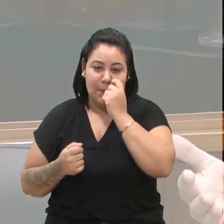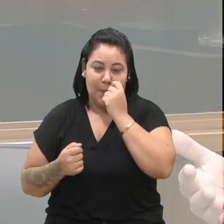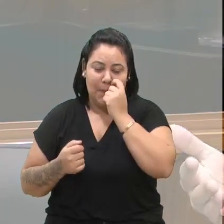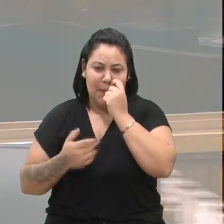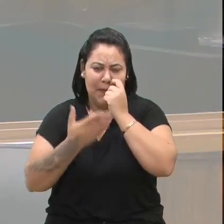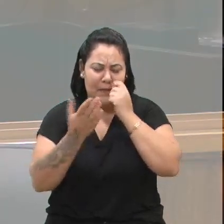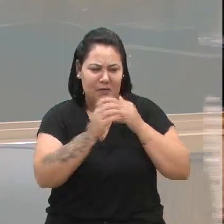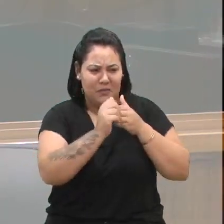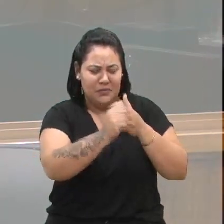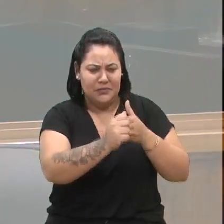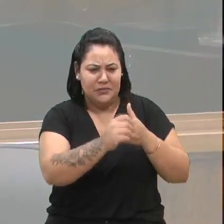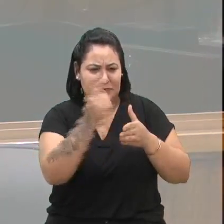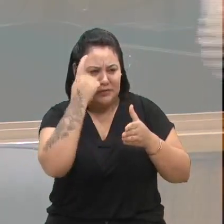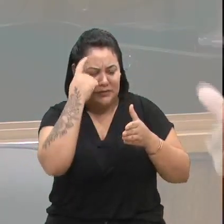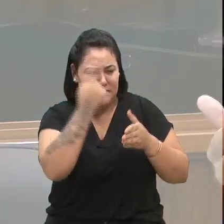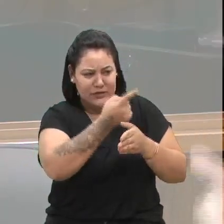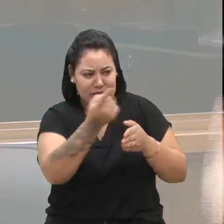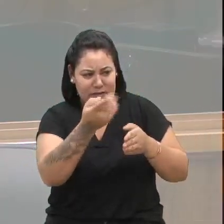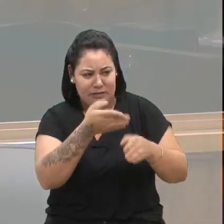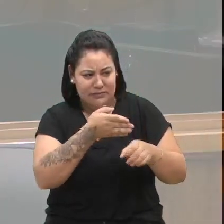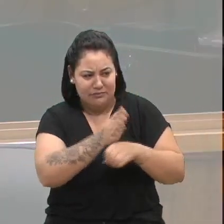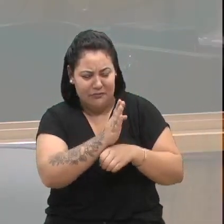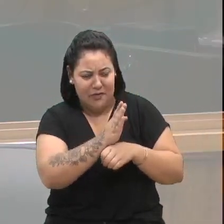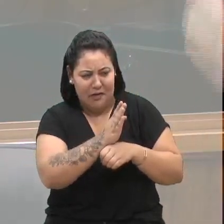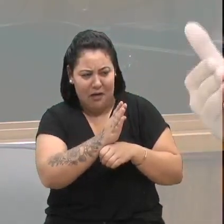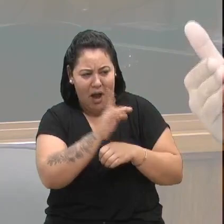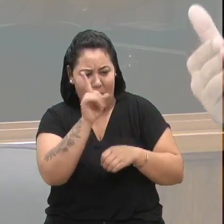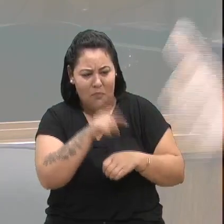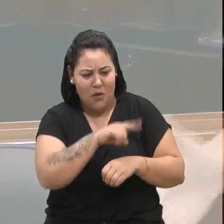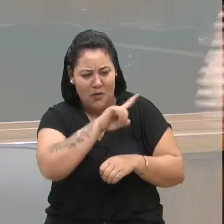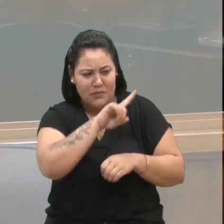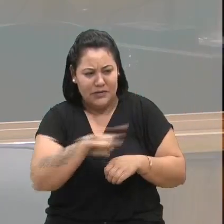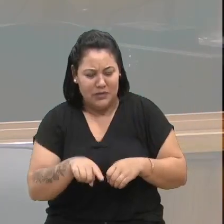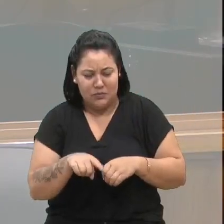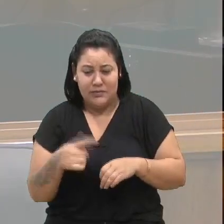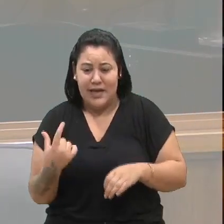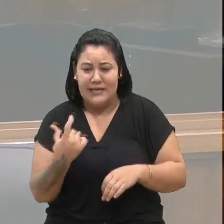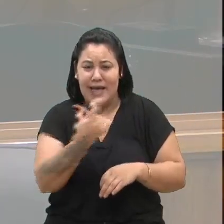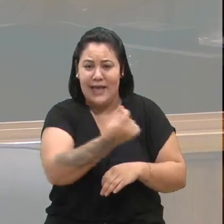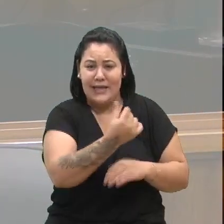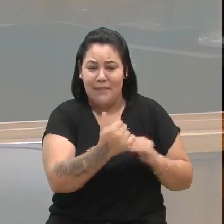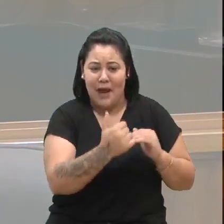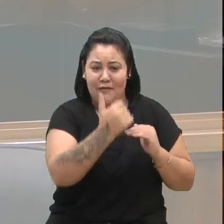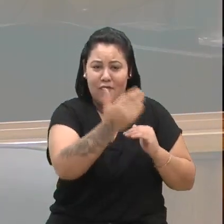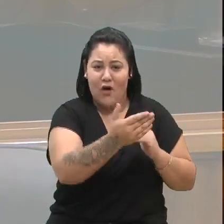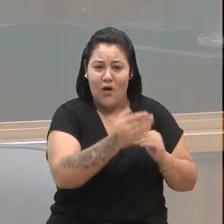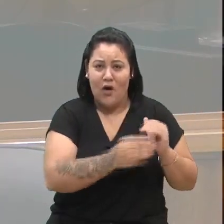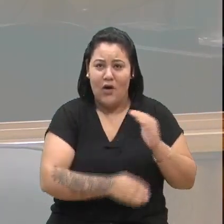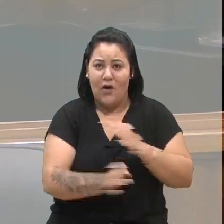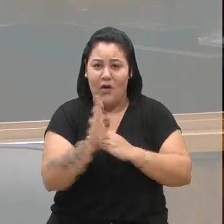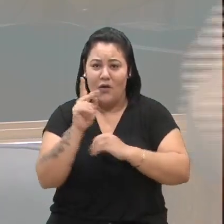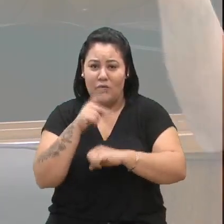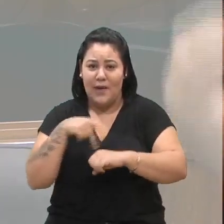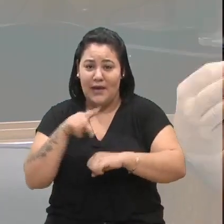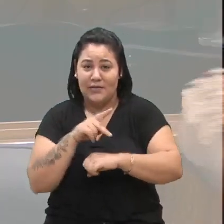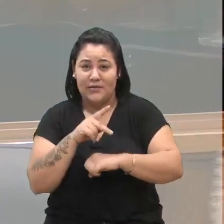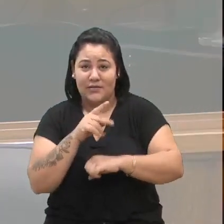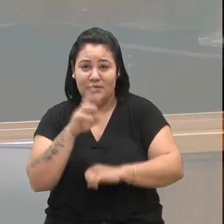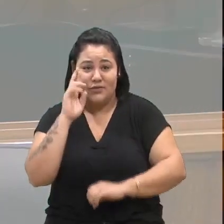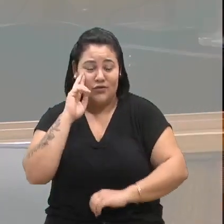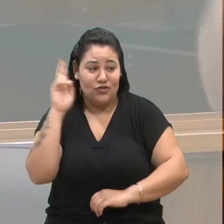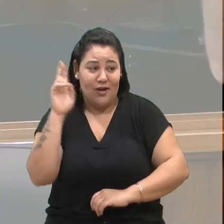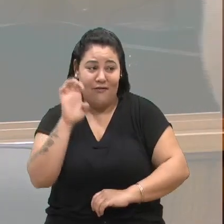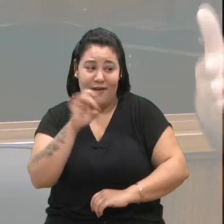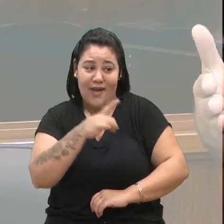favoráveis à proibição da saidinha para fora do país que o chefe de vocês,